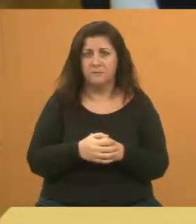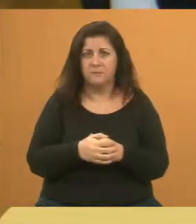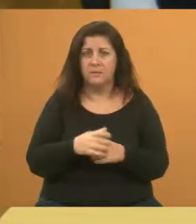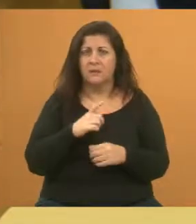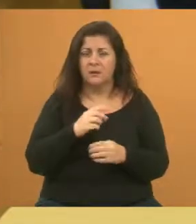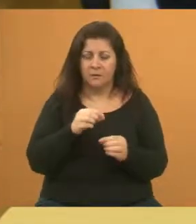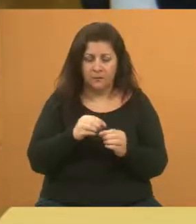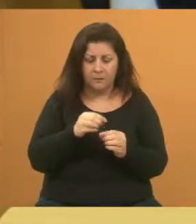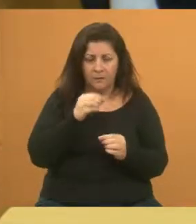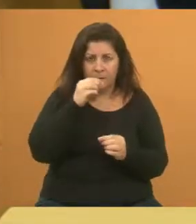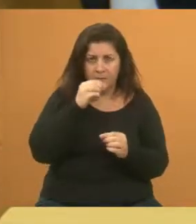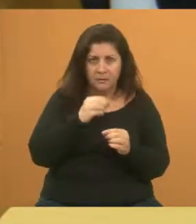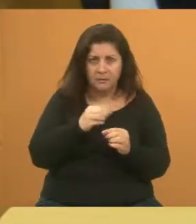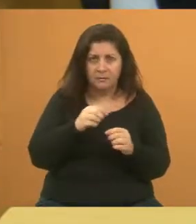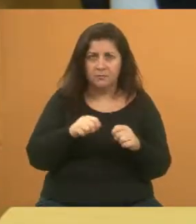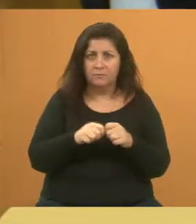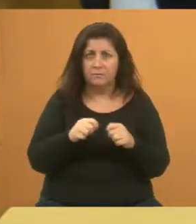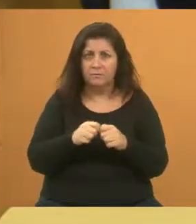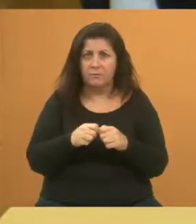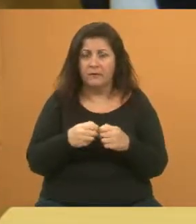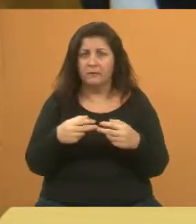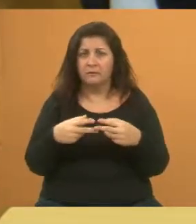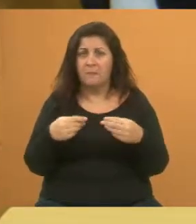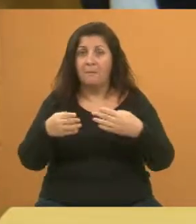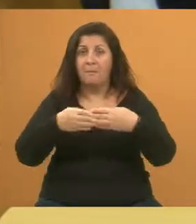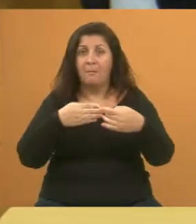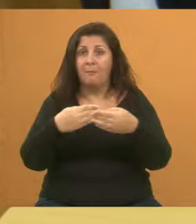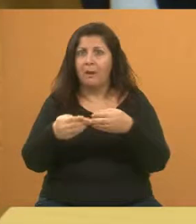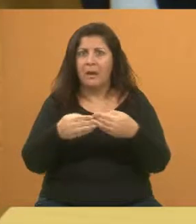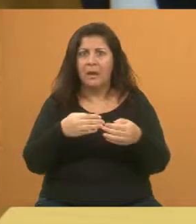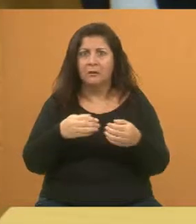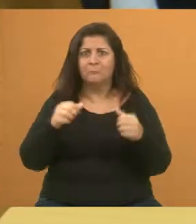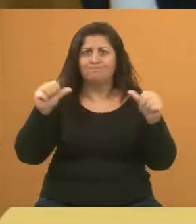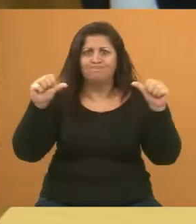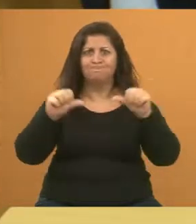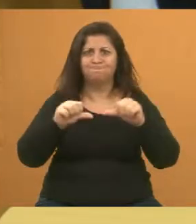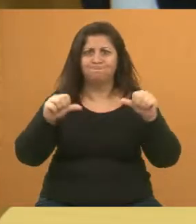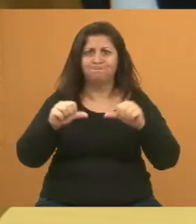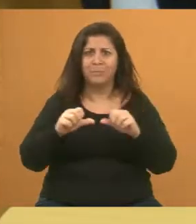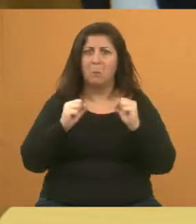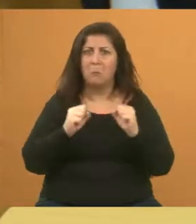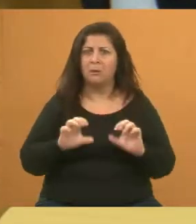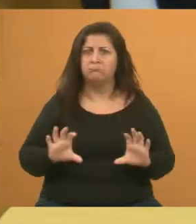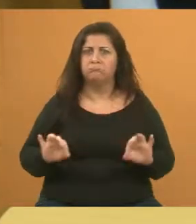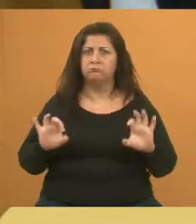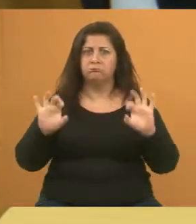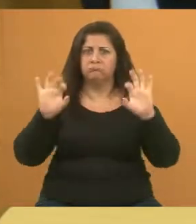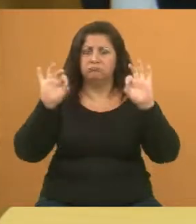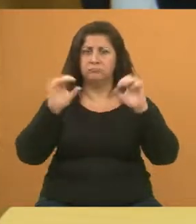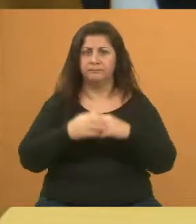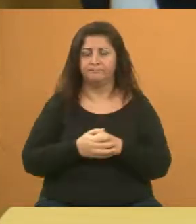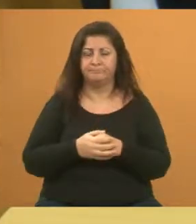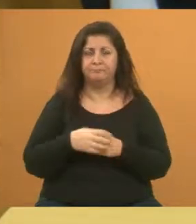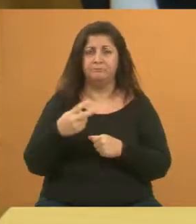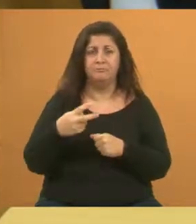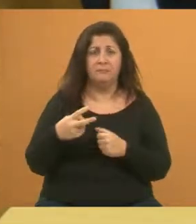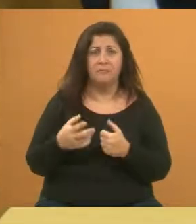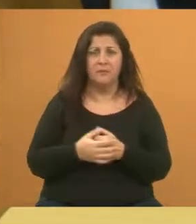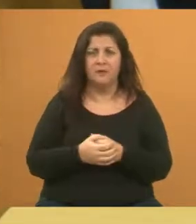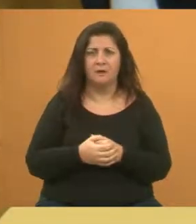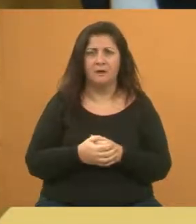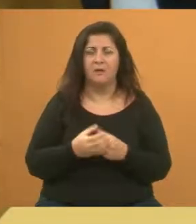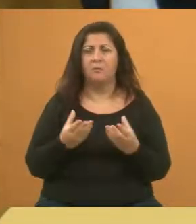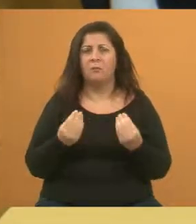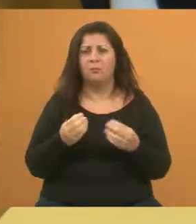canudos plásticos ainda são feitos com materiais potencialmente tóxicos ou cancerígenos. Segundo, apesar de